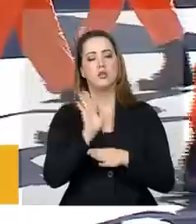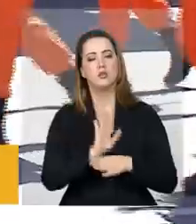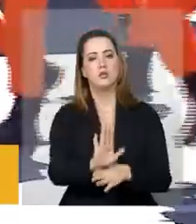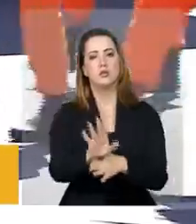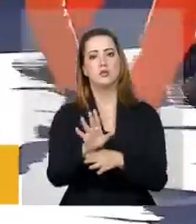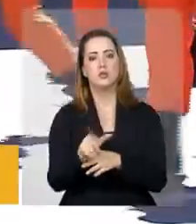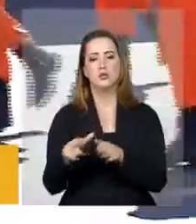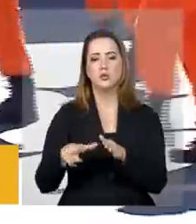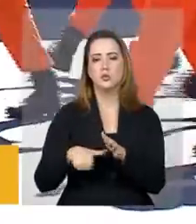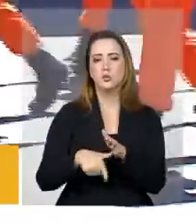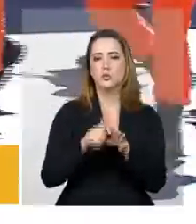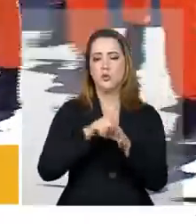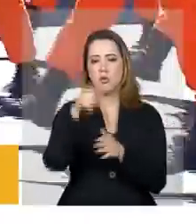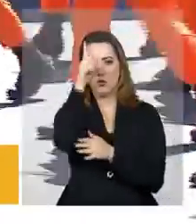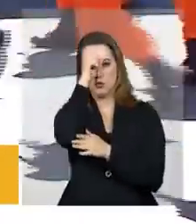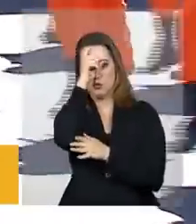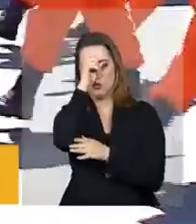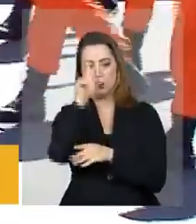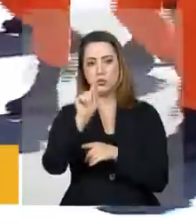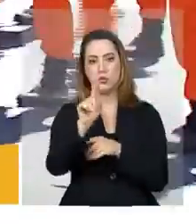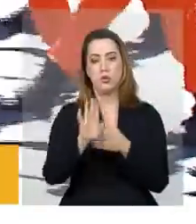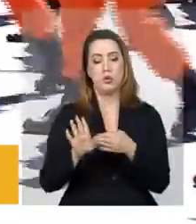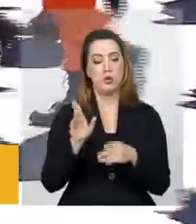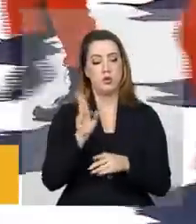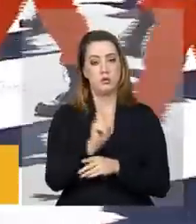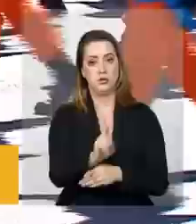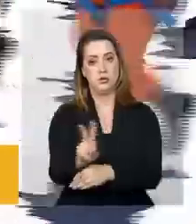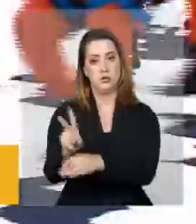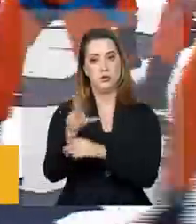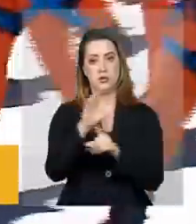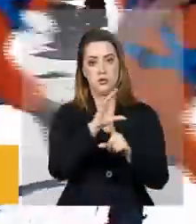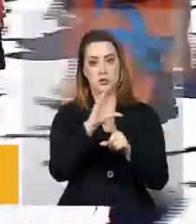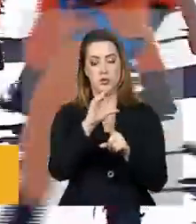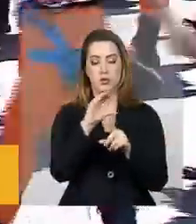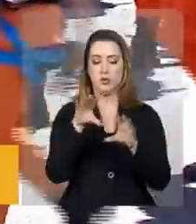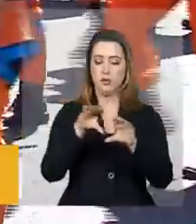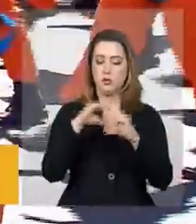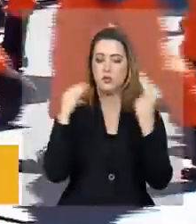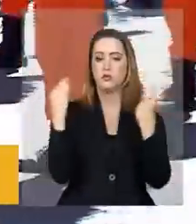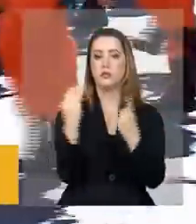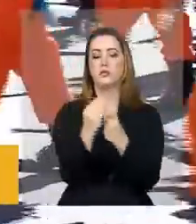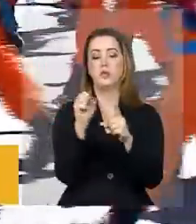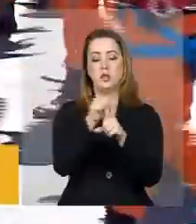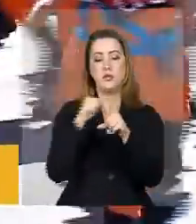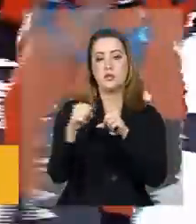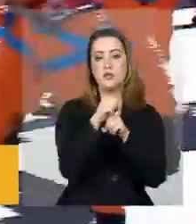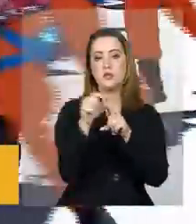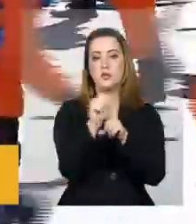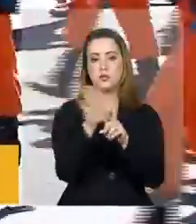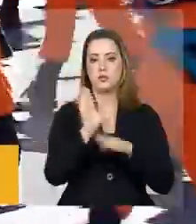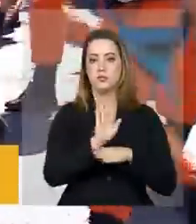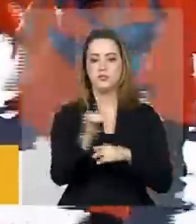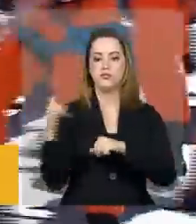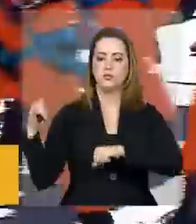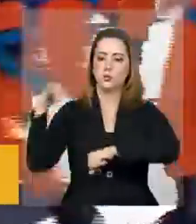de produtos perigosos, defesa civil e de aviação operacional de missões aéreas de apoio.